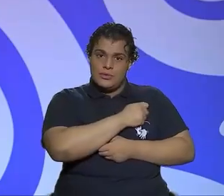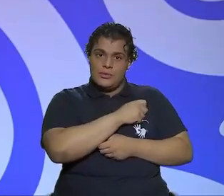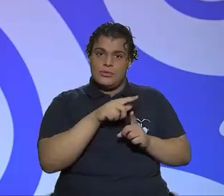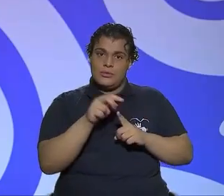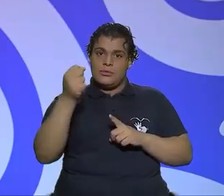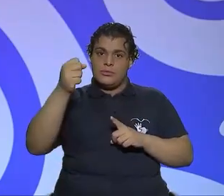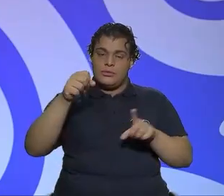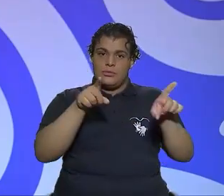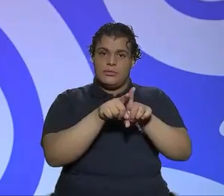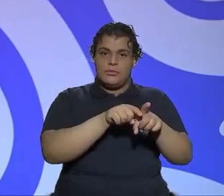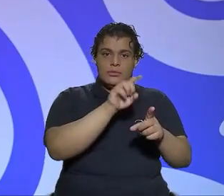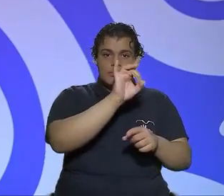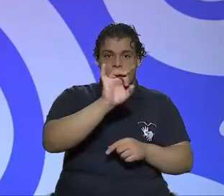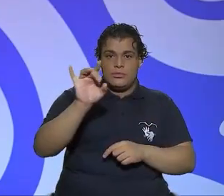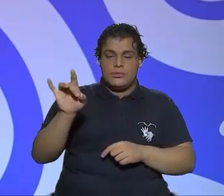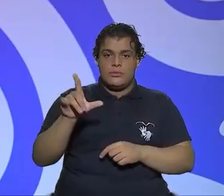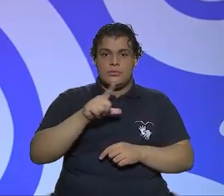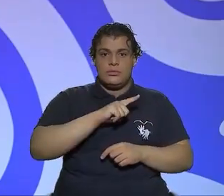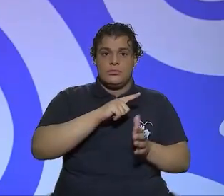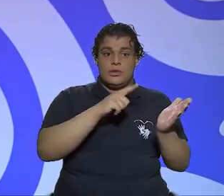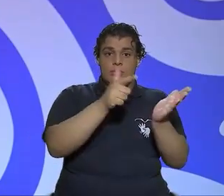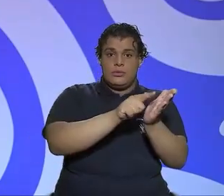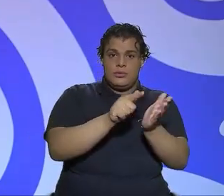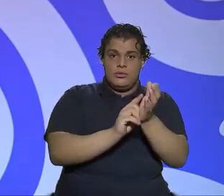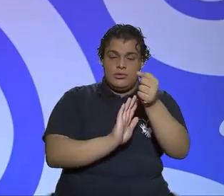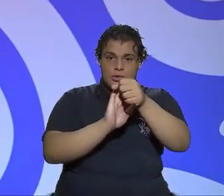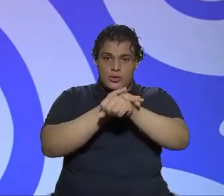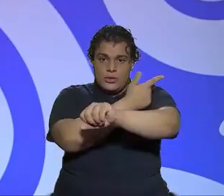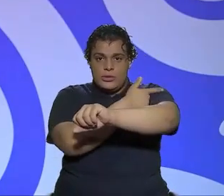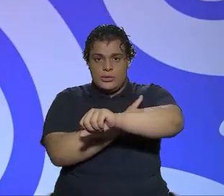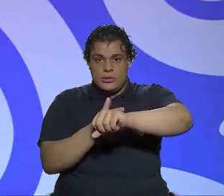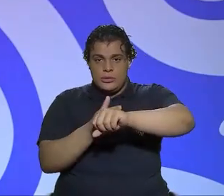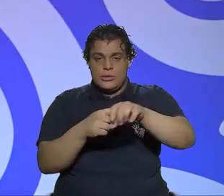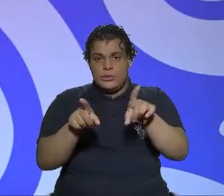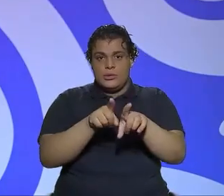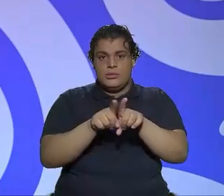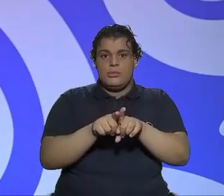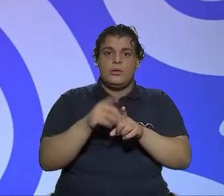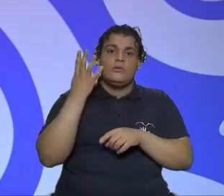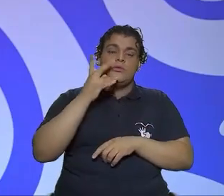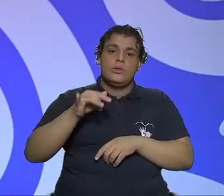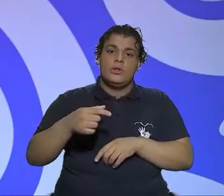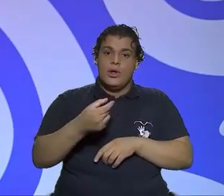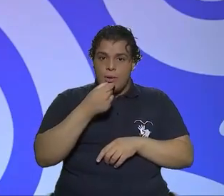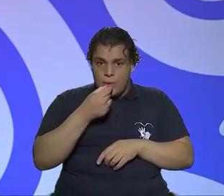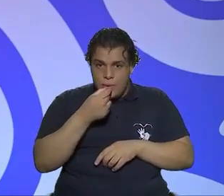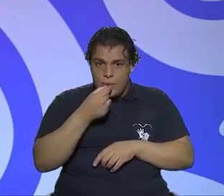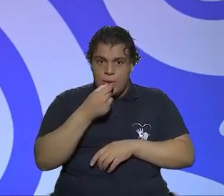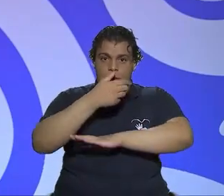premiados serão agraciados, cada um, com os livros Noites Brancas e O Menino, o Assovio e a